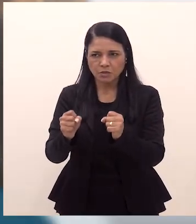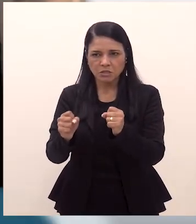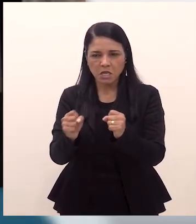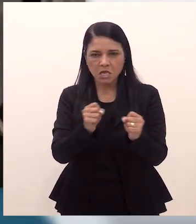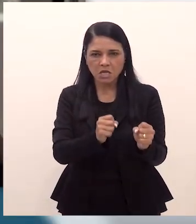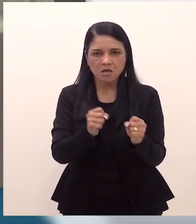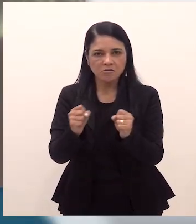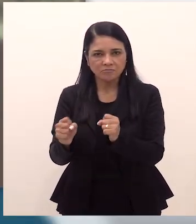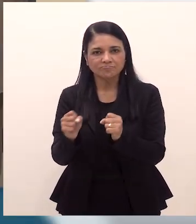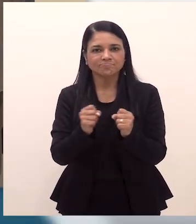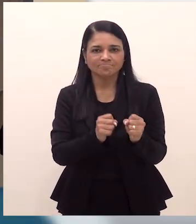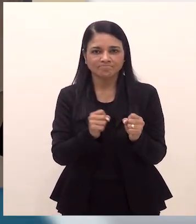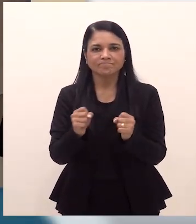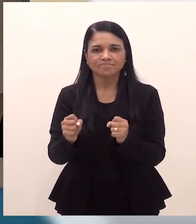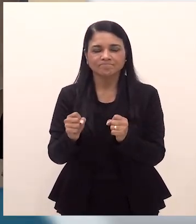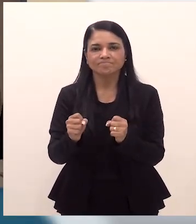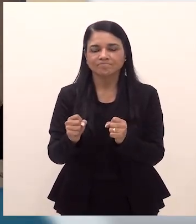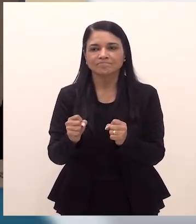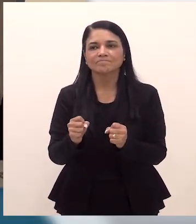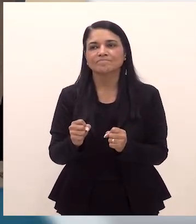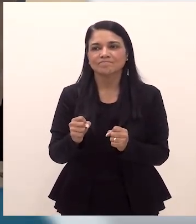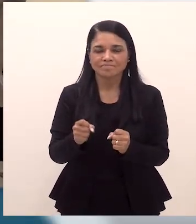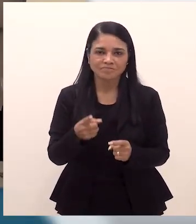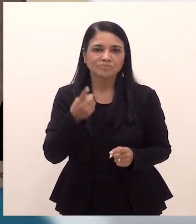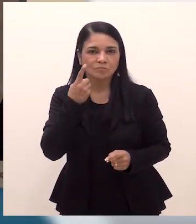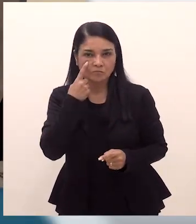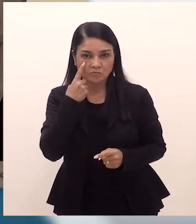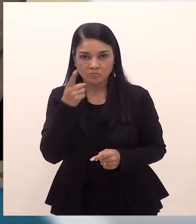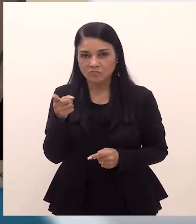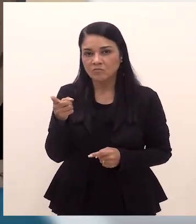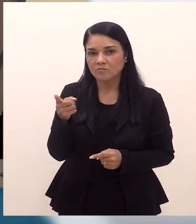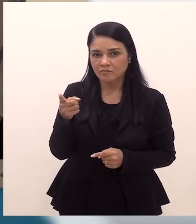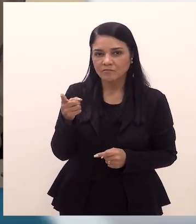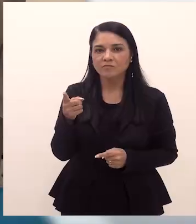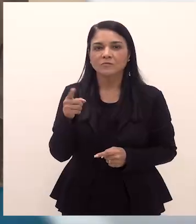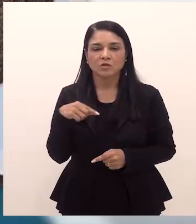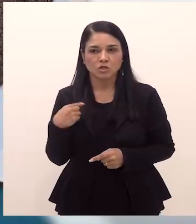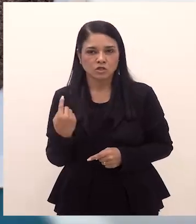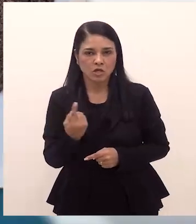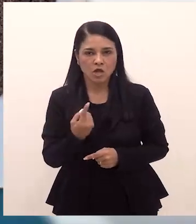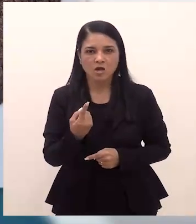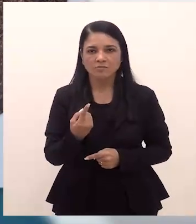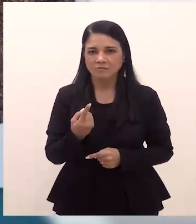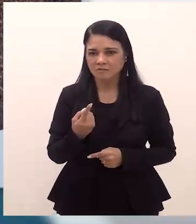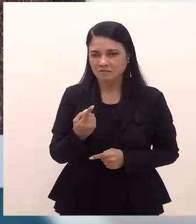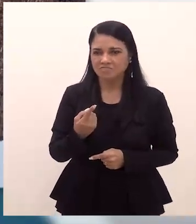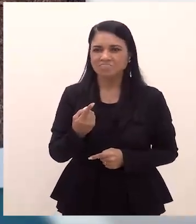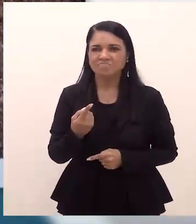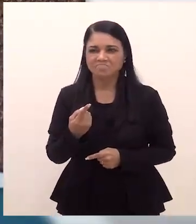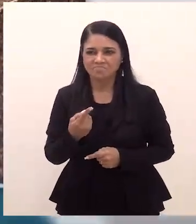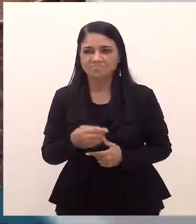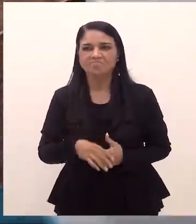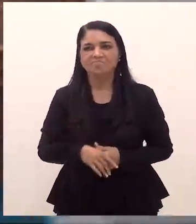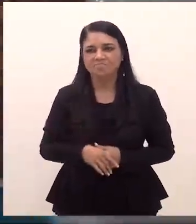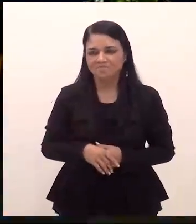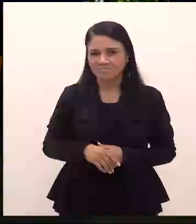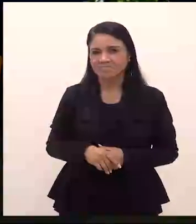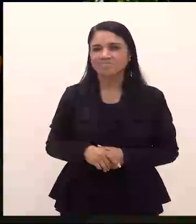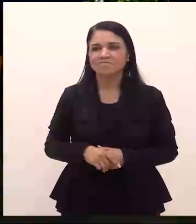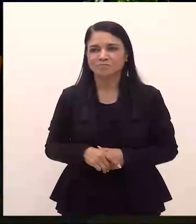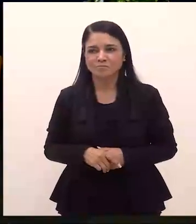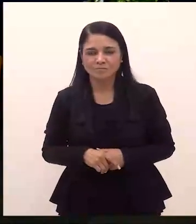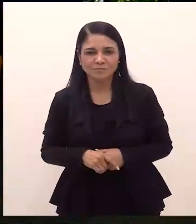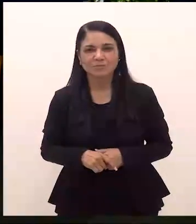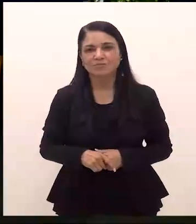seus poderes? Motos e fuscas avançam os sinais vermelhos e perdem os verdes. Somos uns